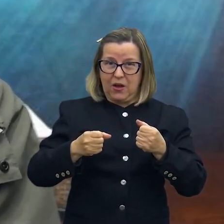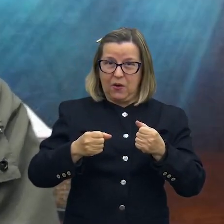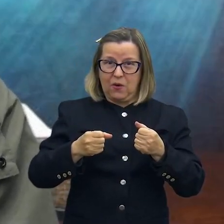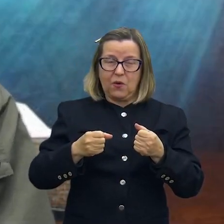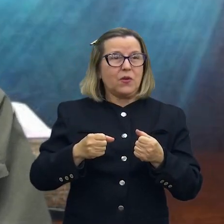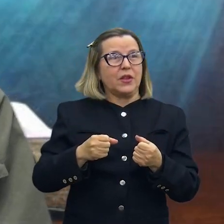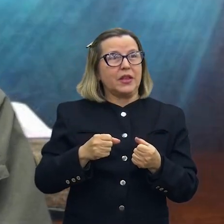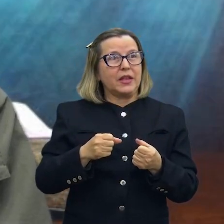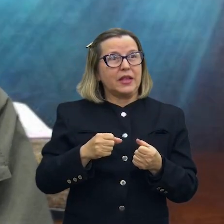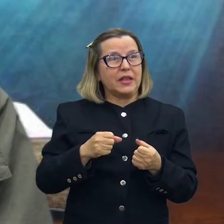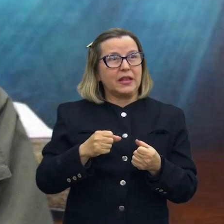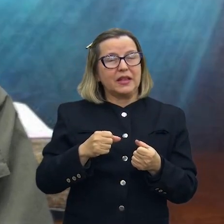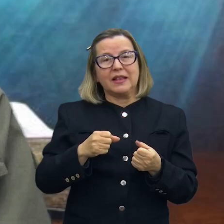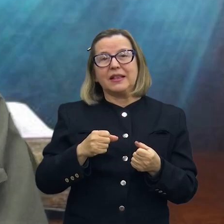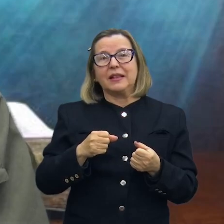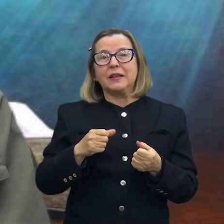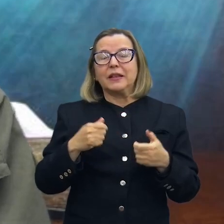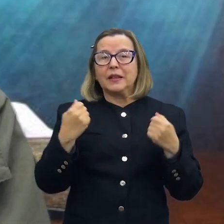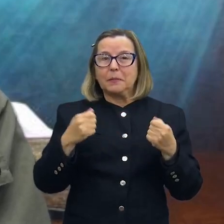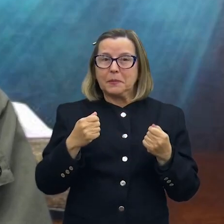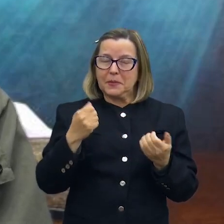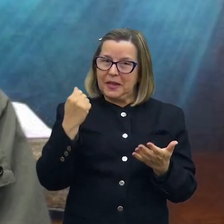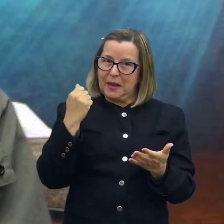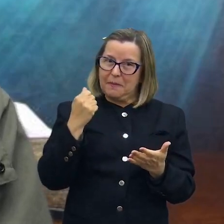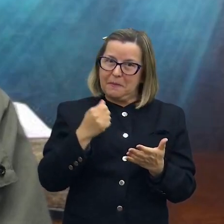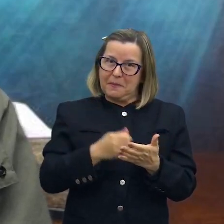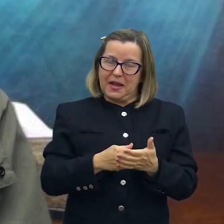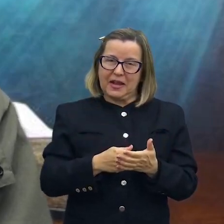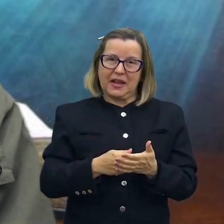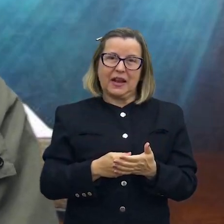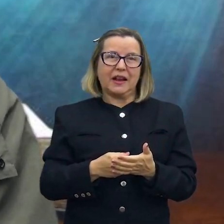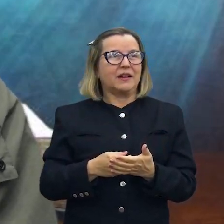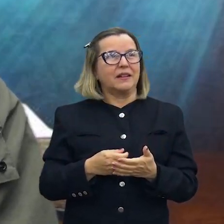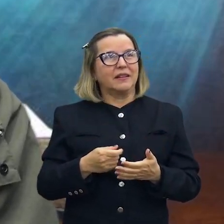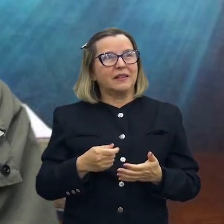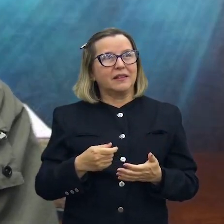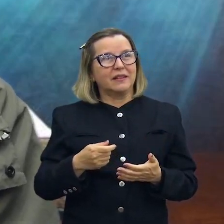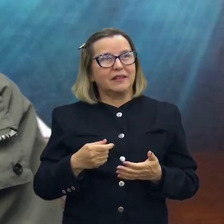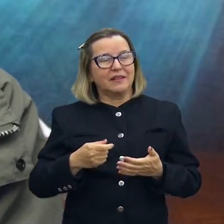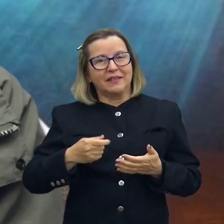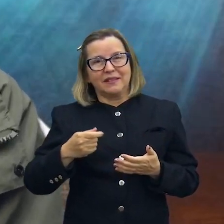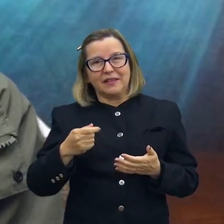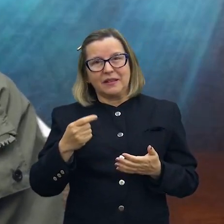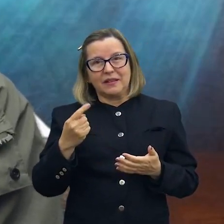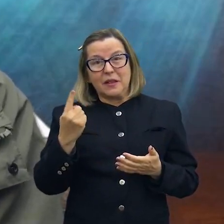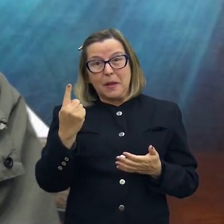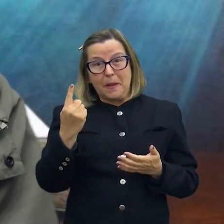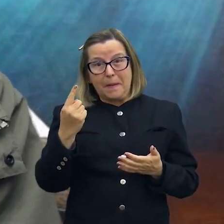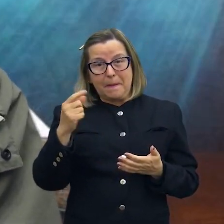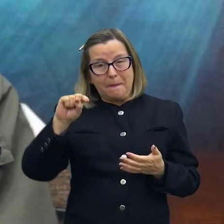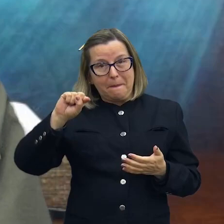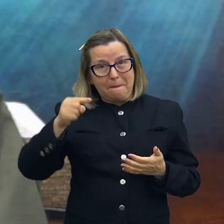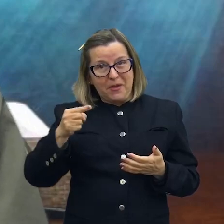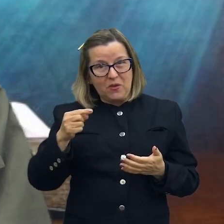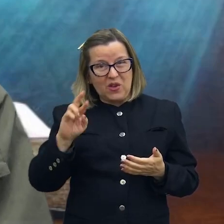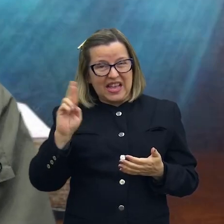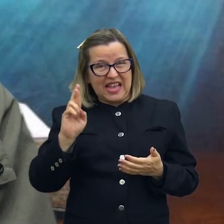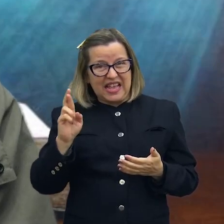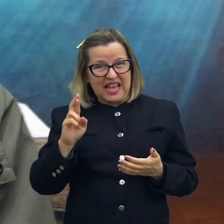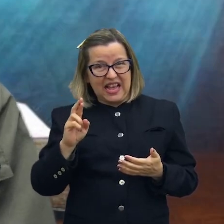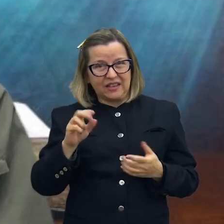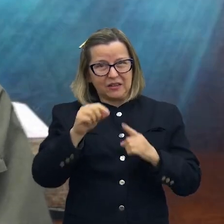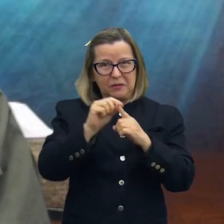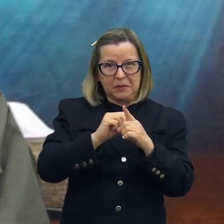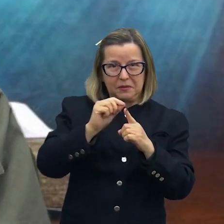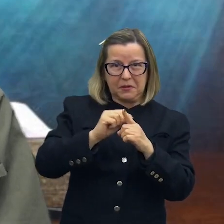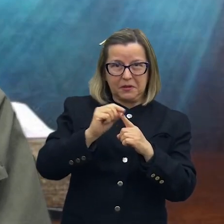ficticiamente uma história, não. Ela quis me convencer que Deus ia prover. Porque aquele que se diz cristão, ele tem um problema a mais do que o ímpio.